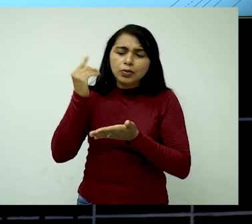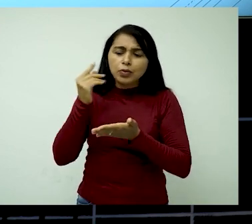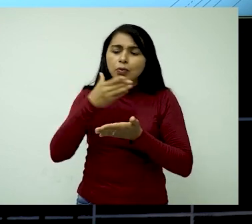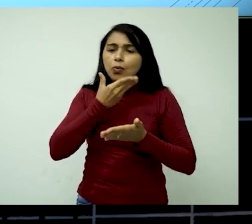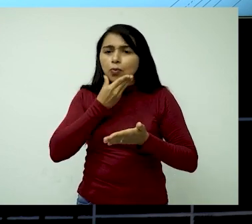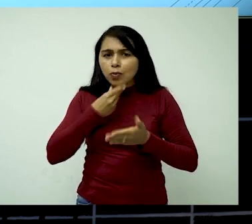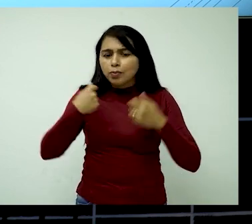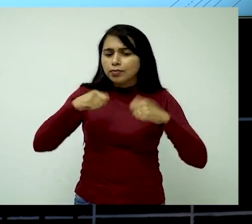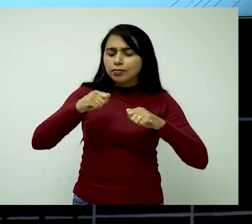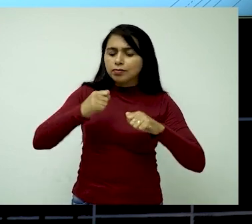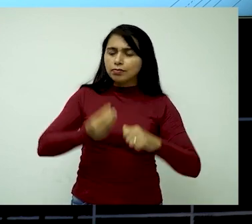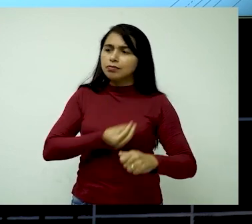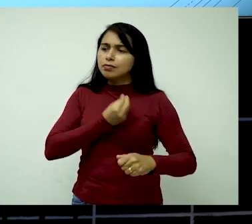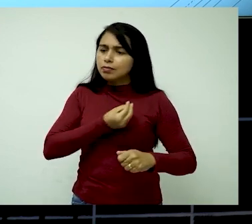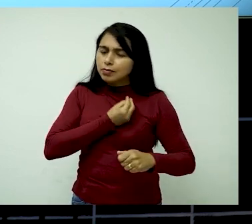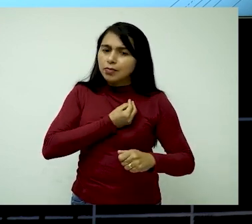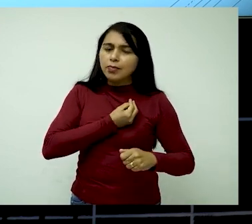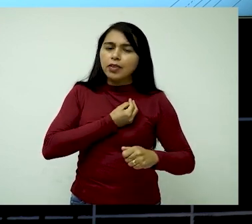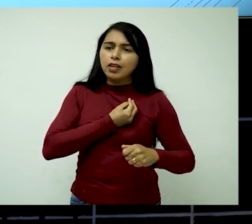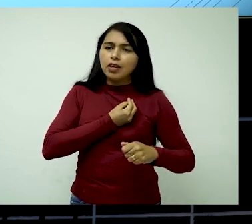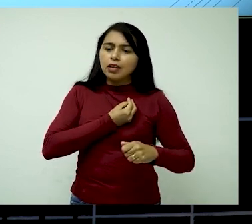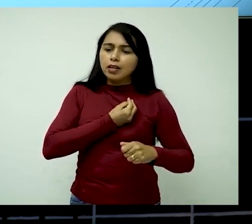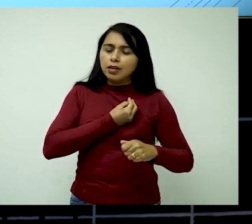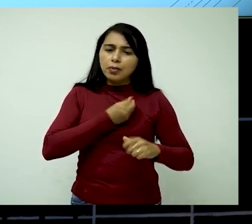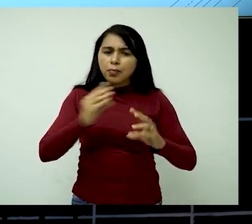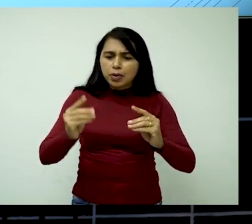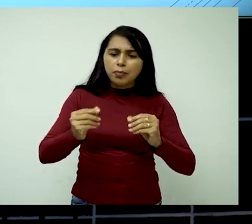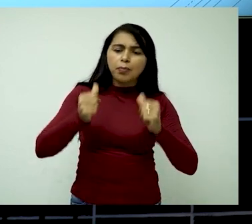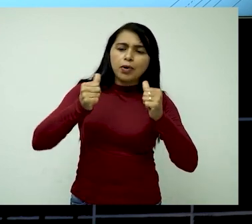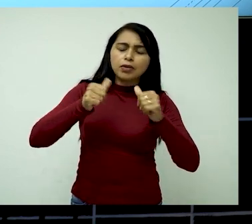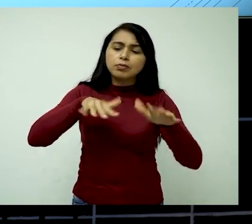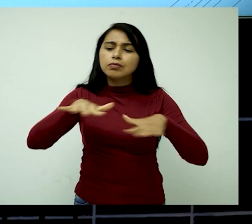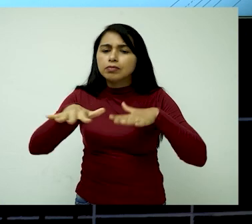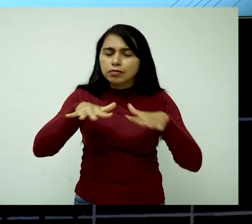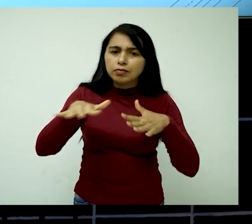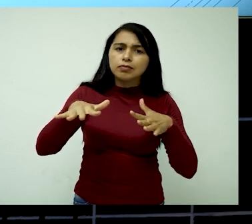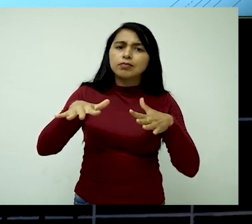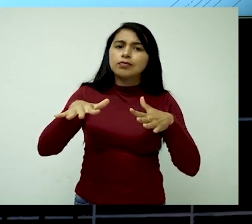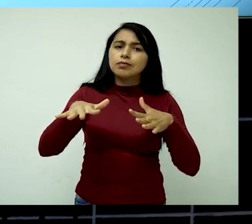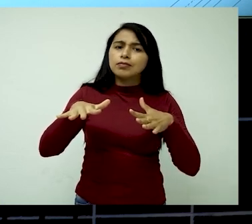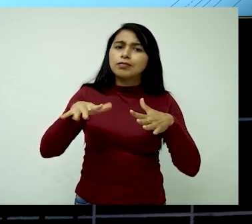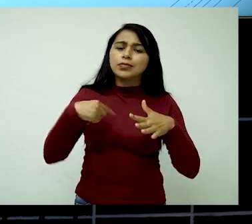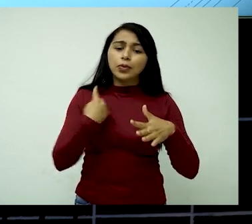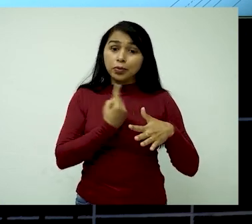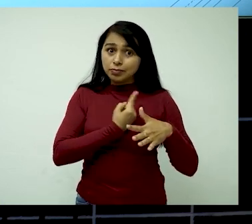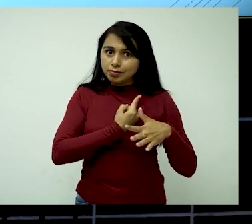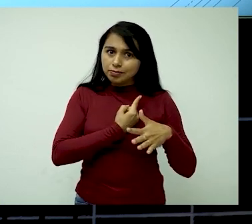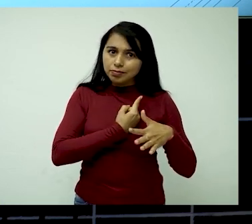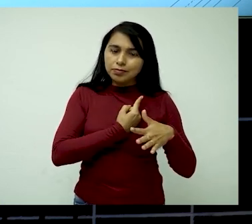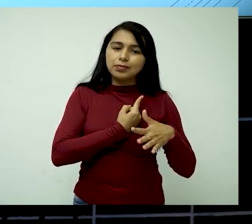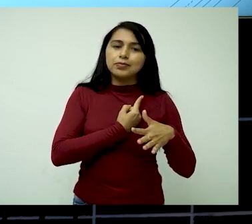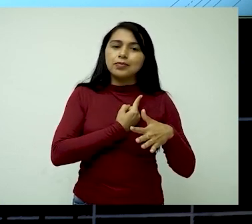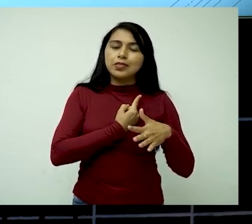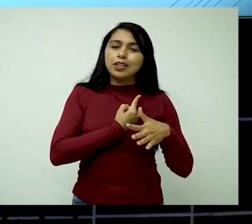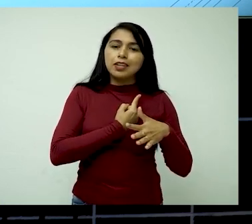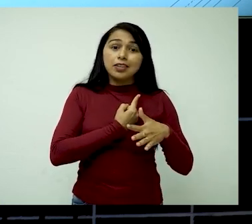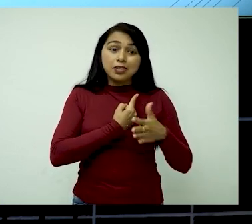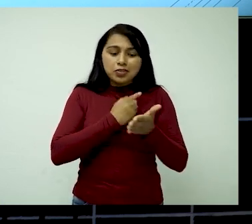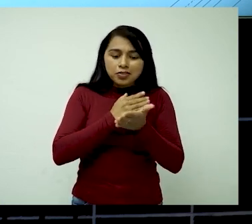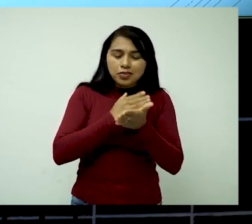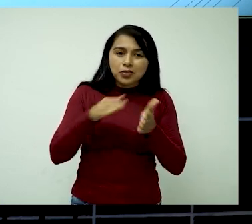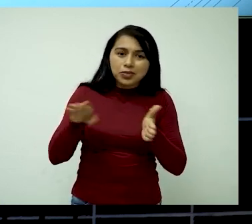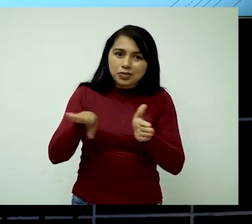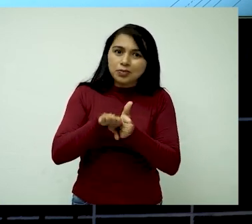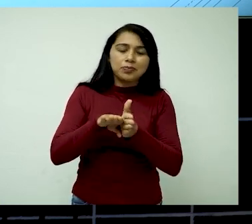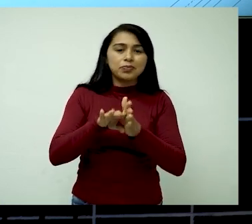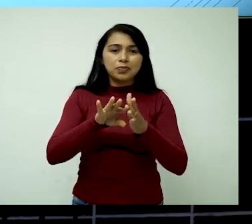de movimentos, aprimoramento desses movimentos, e aí nós chegamos aos Jogos Olímpicos, onde esses movimentos